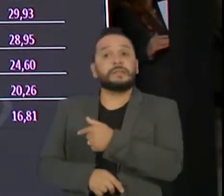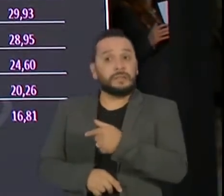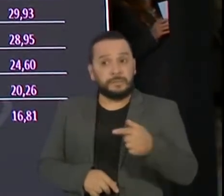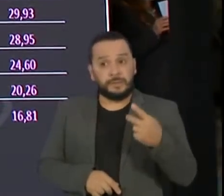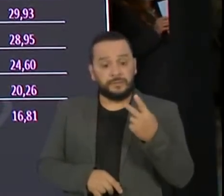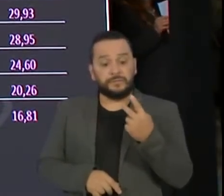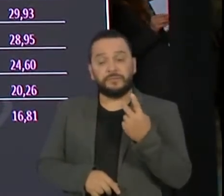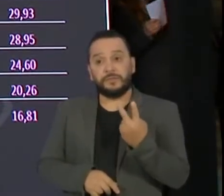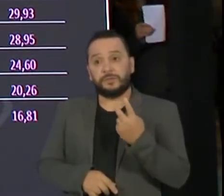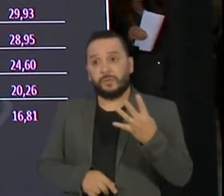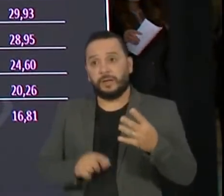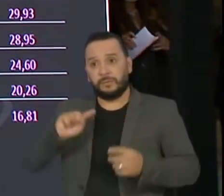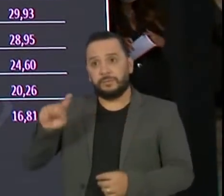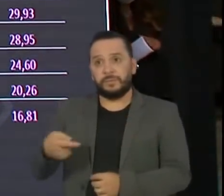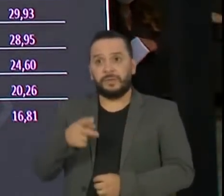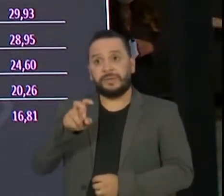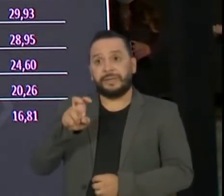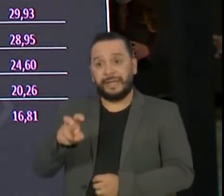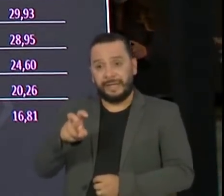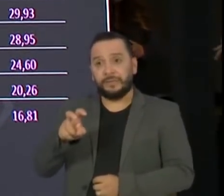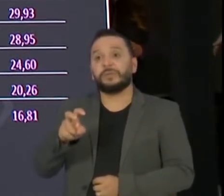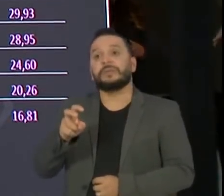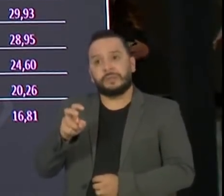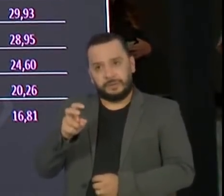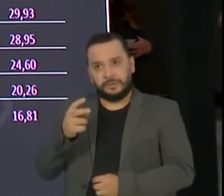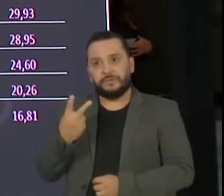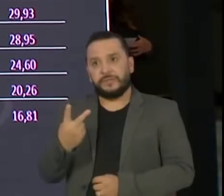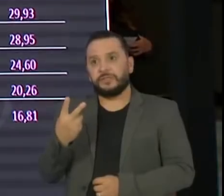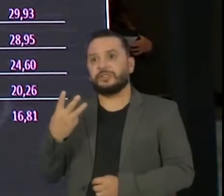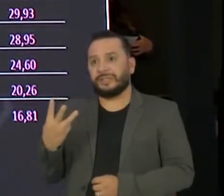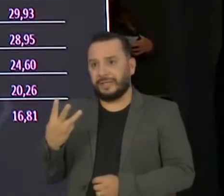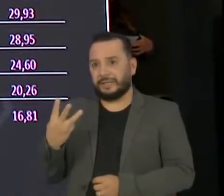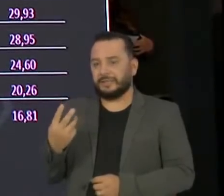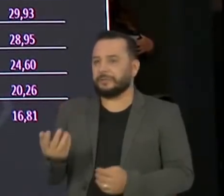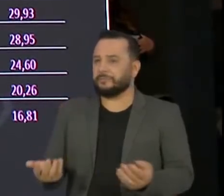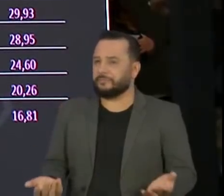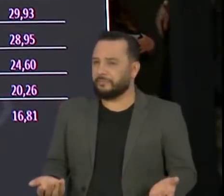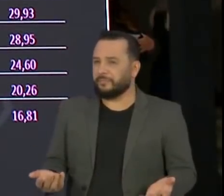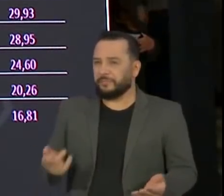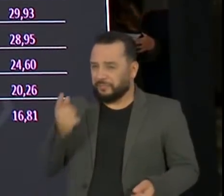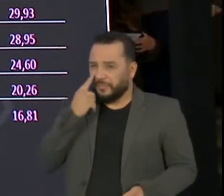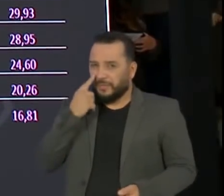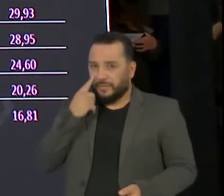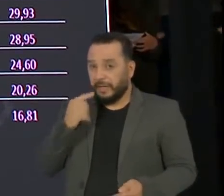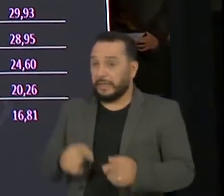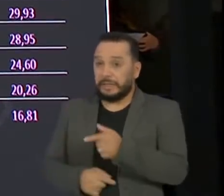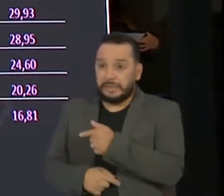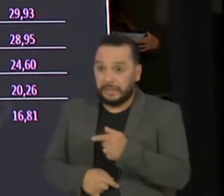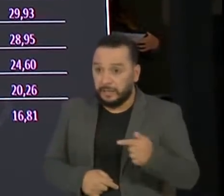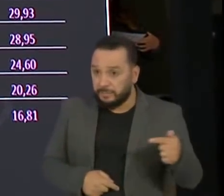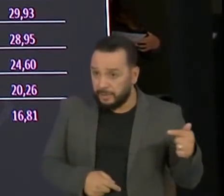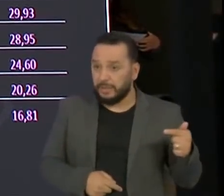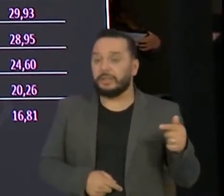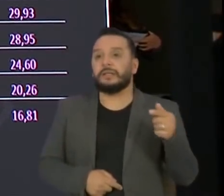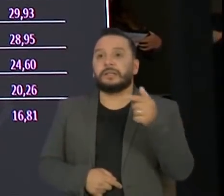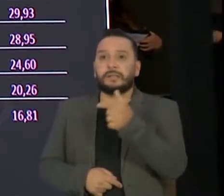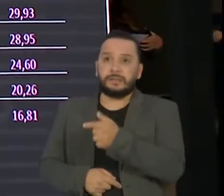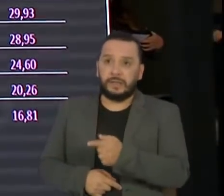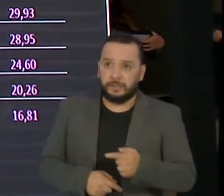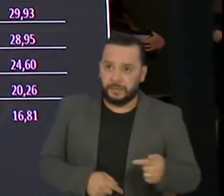que esta é a primeira semana em que o número de óbitos, de novos óbitos